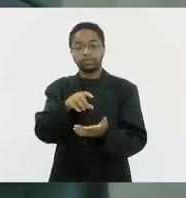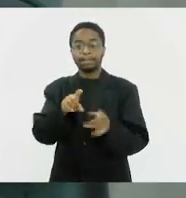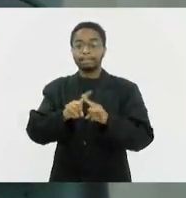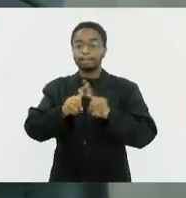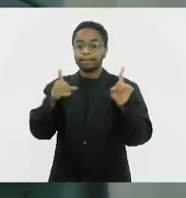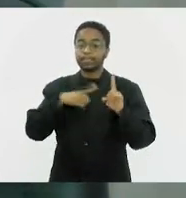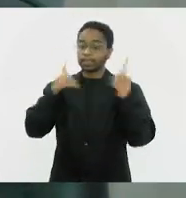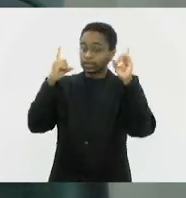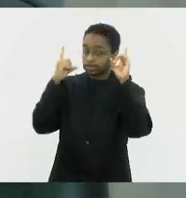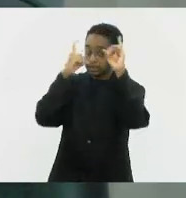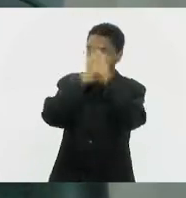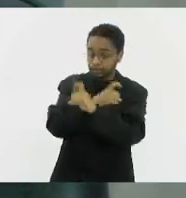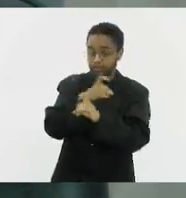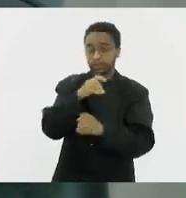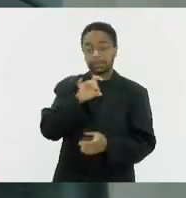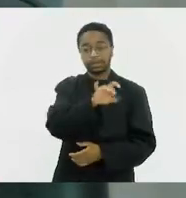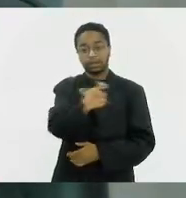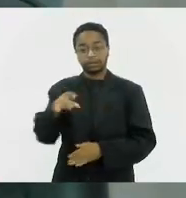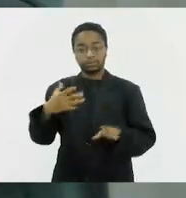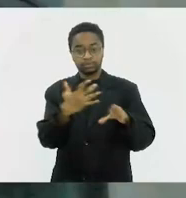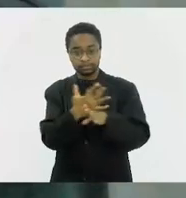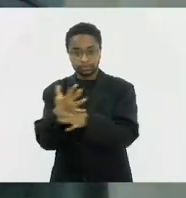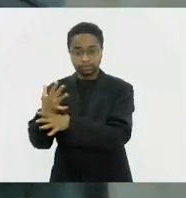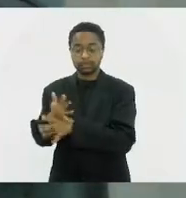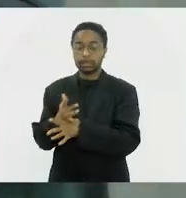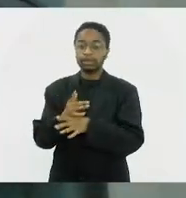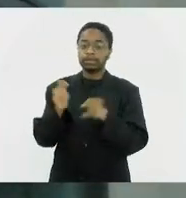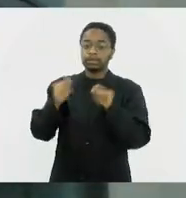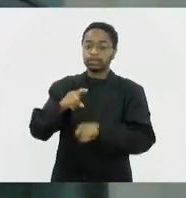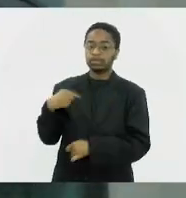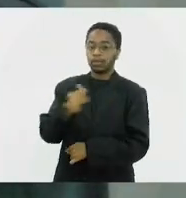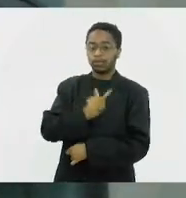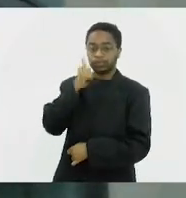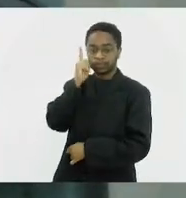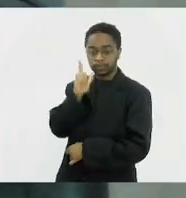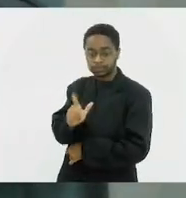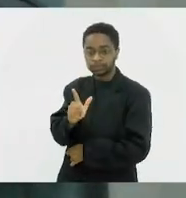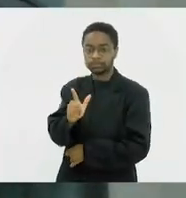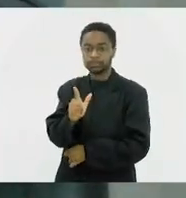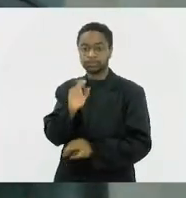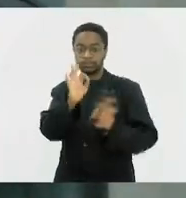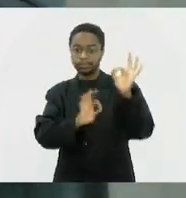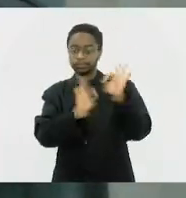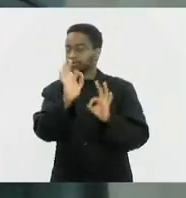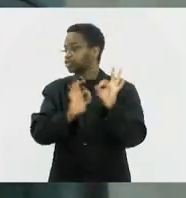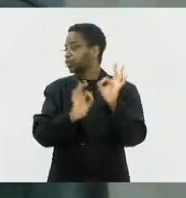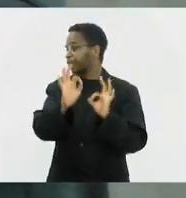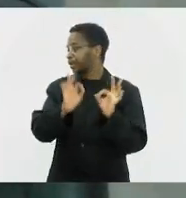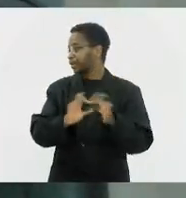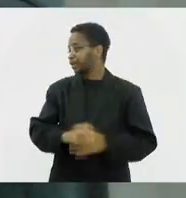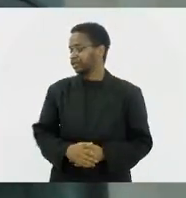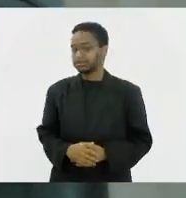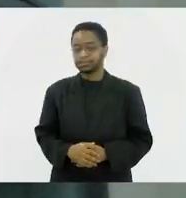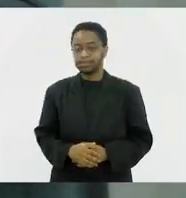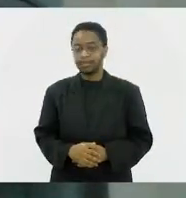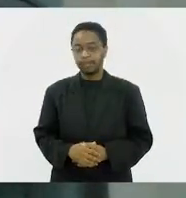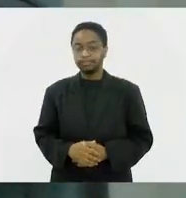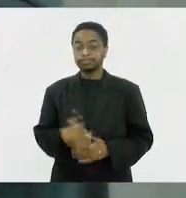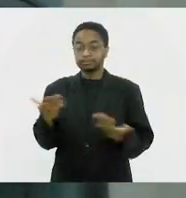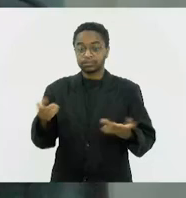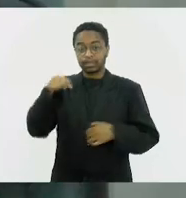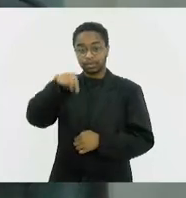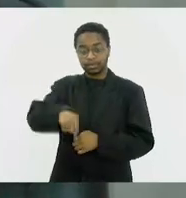dificuldade nos municípios para a gente conseguir colocar isso. Então, parabéns aqui, Volta Redonda